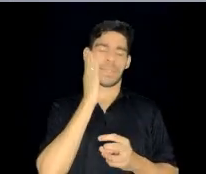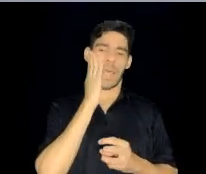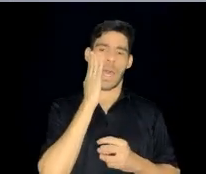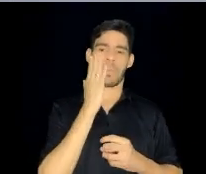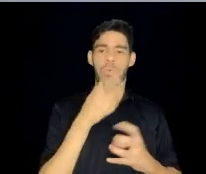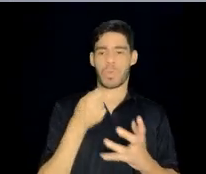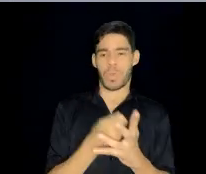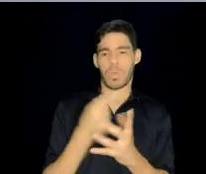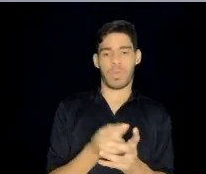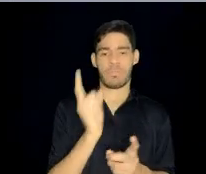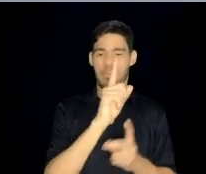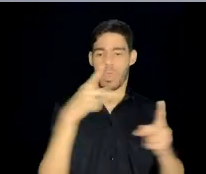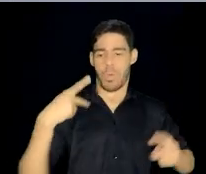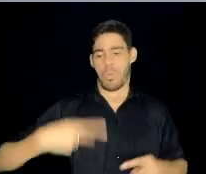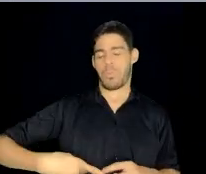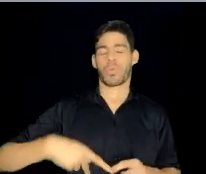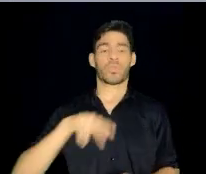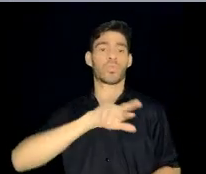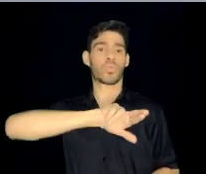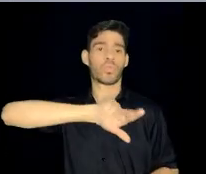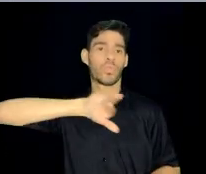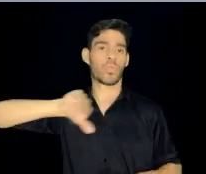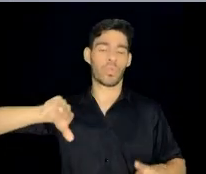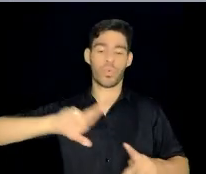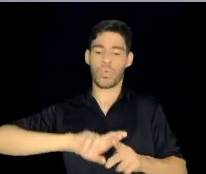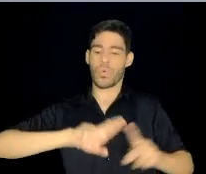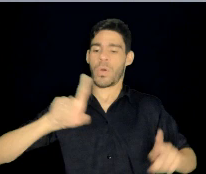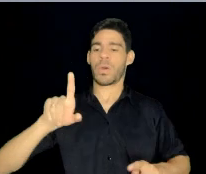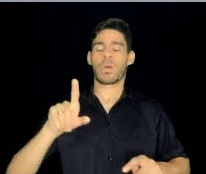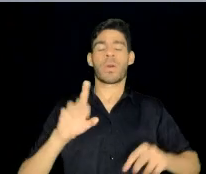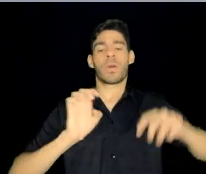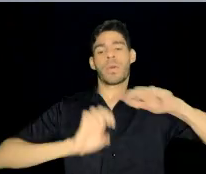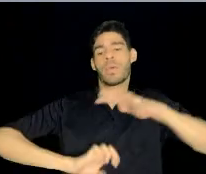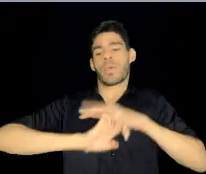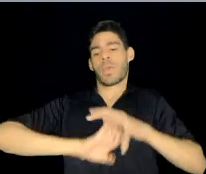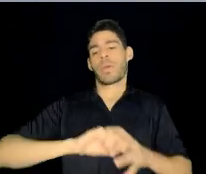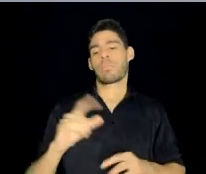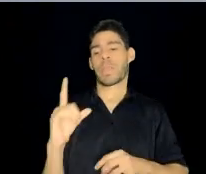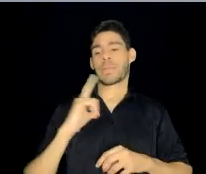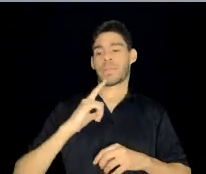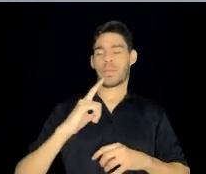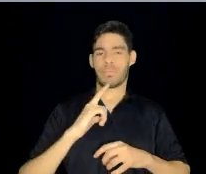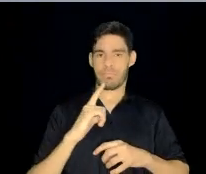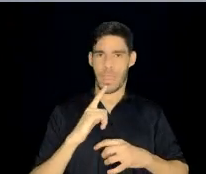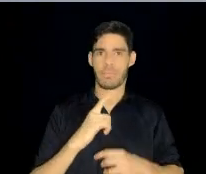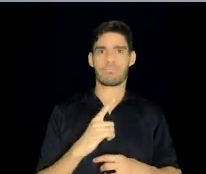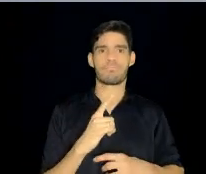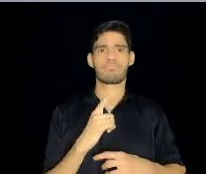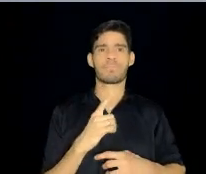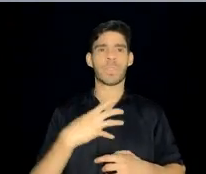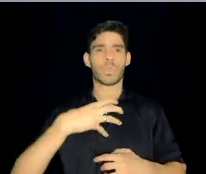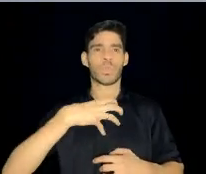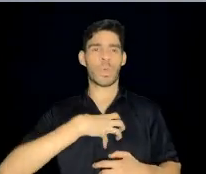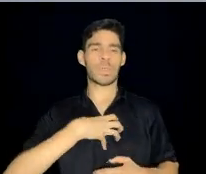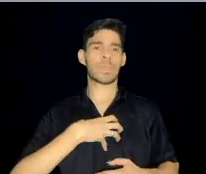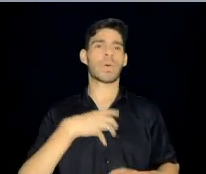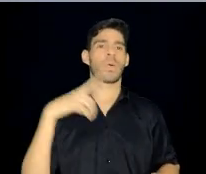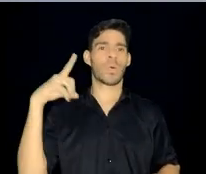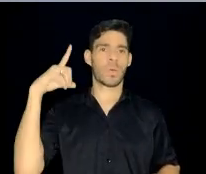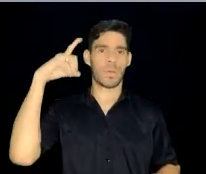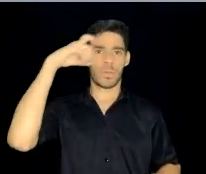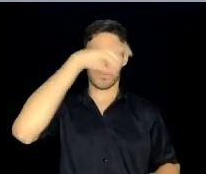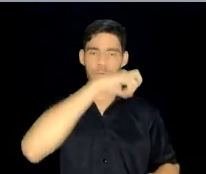que reconhece a inexigibilidade de conduta diversa naquelas situações em que a empresa se encontra em